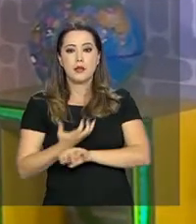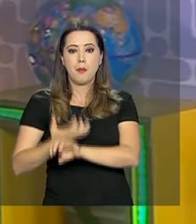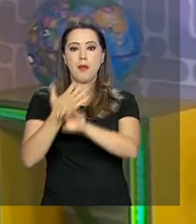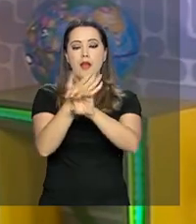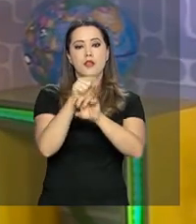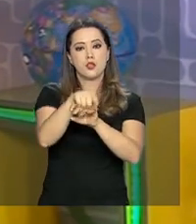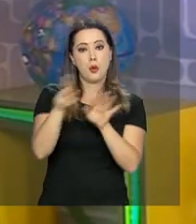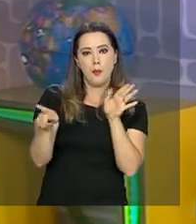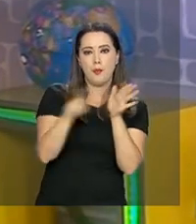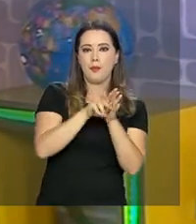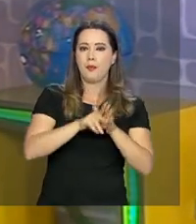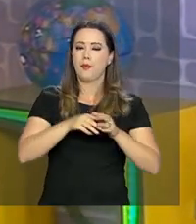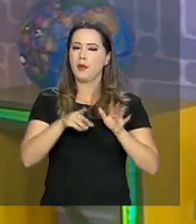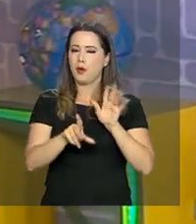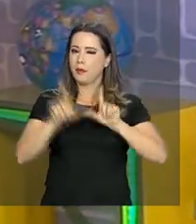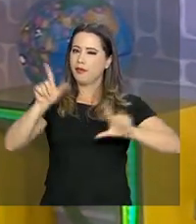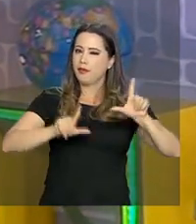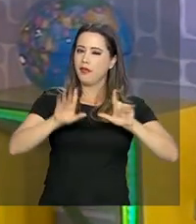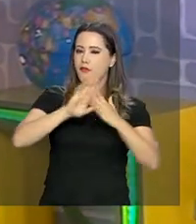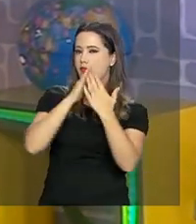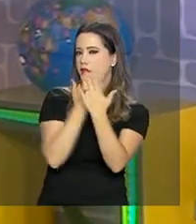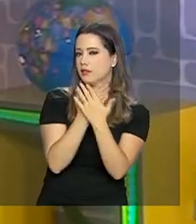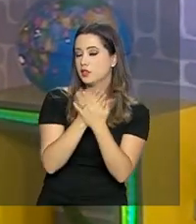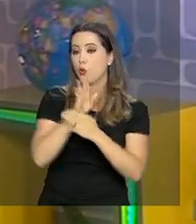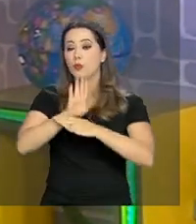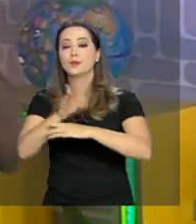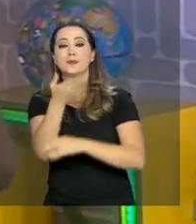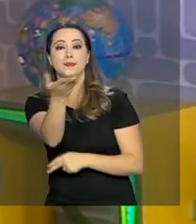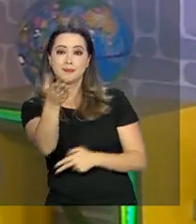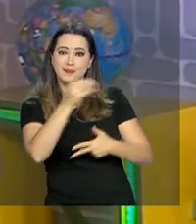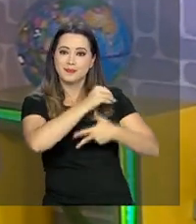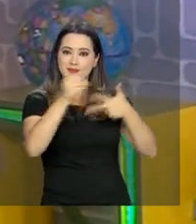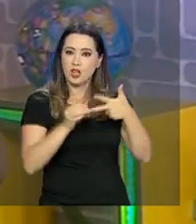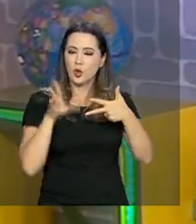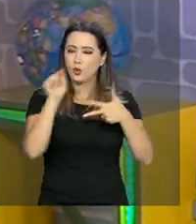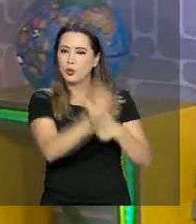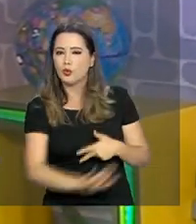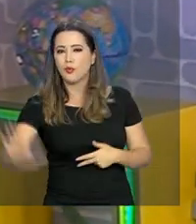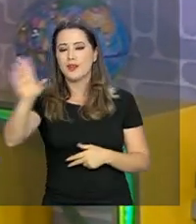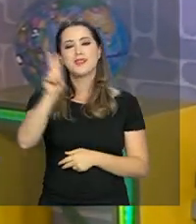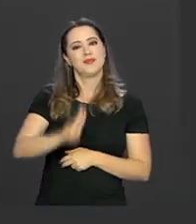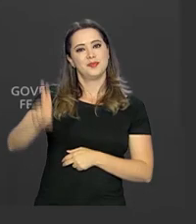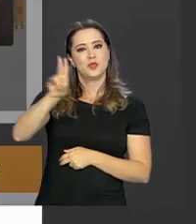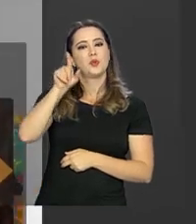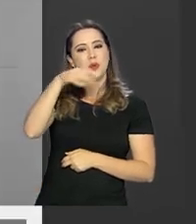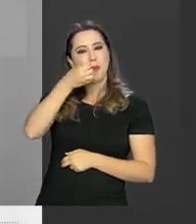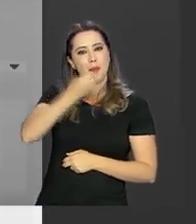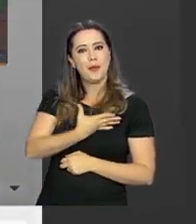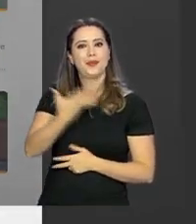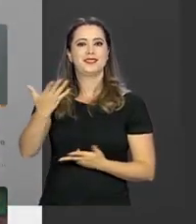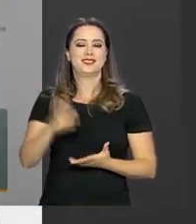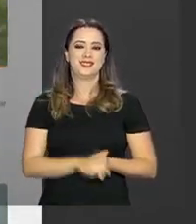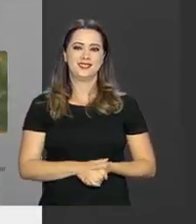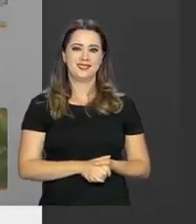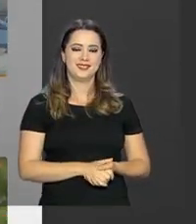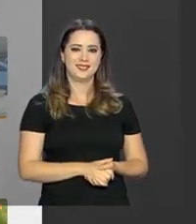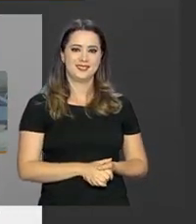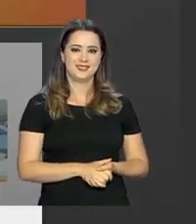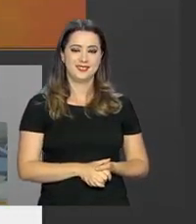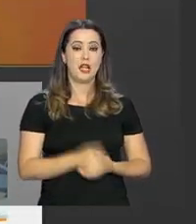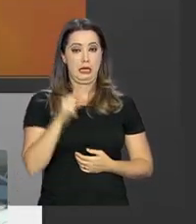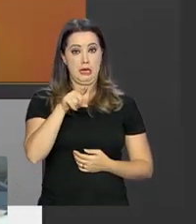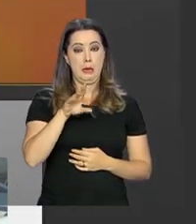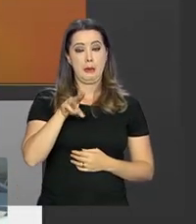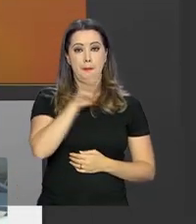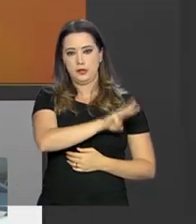ferramenta da tv escola pra te ajudar no enem já tem gente todo o brasil usando etapa um sucesso pela internet em tv